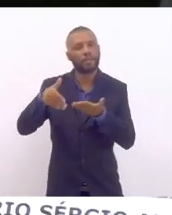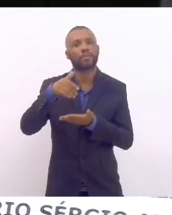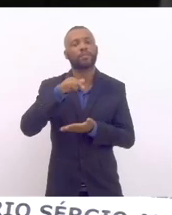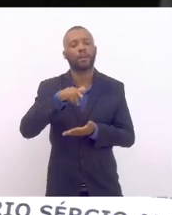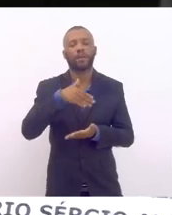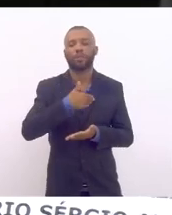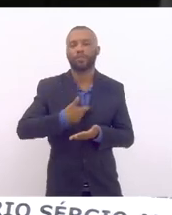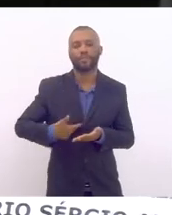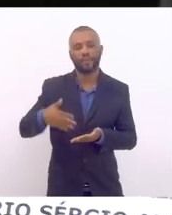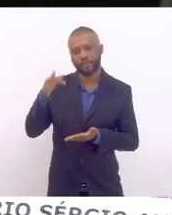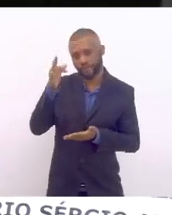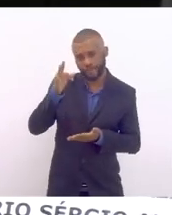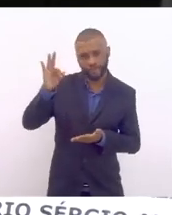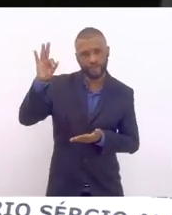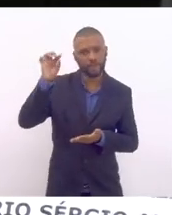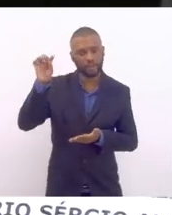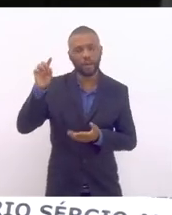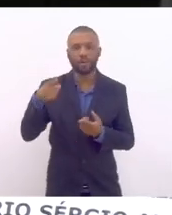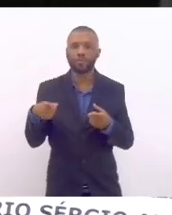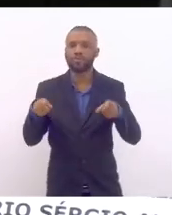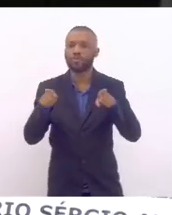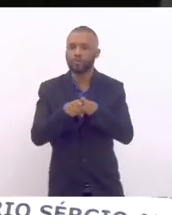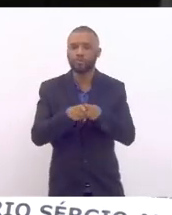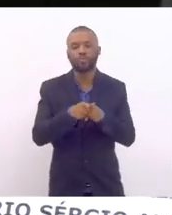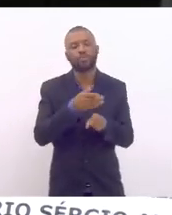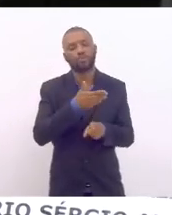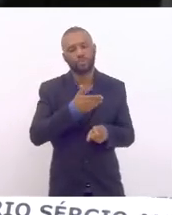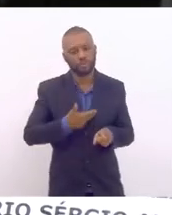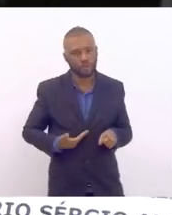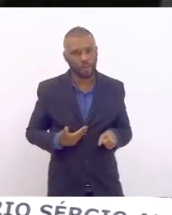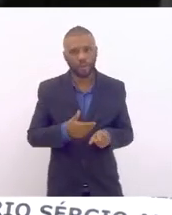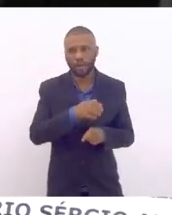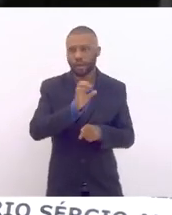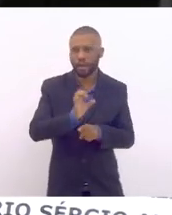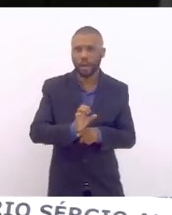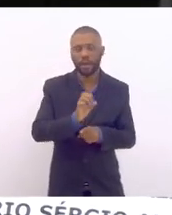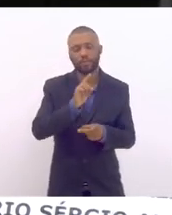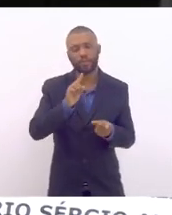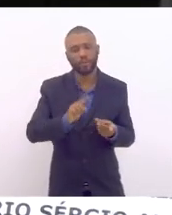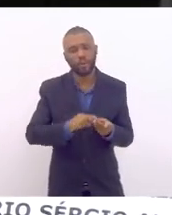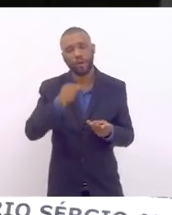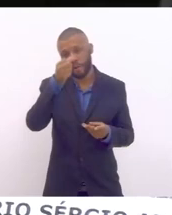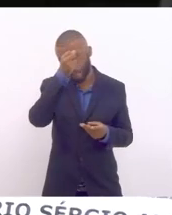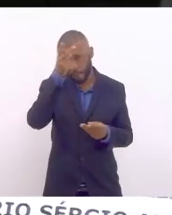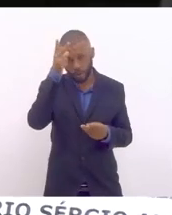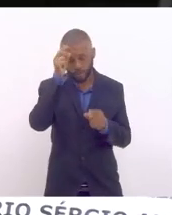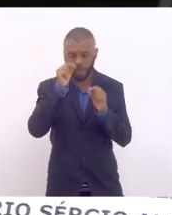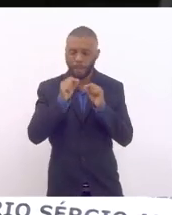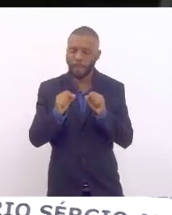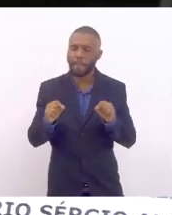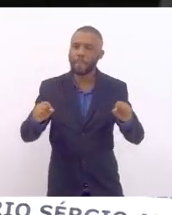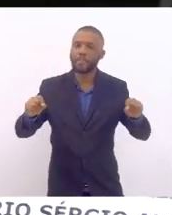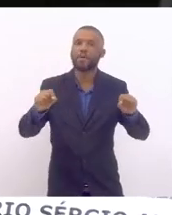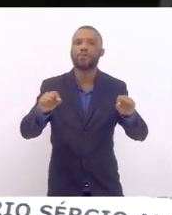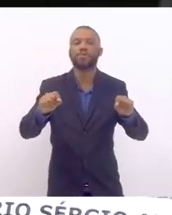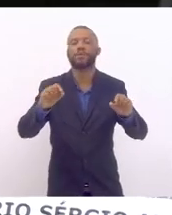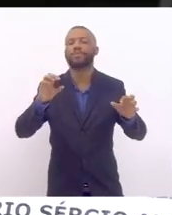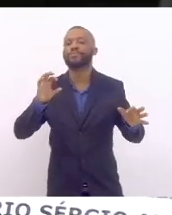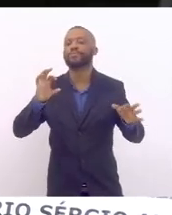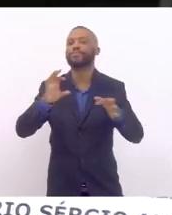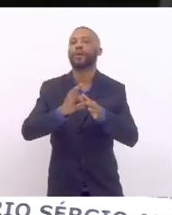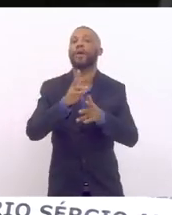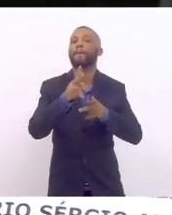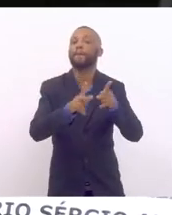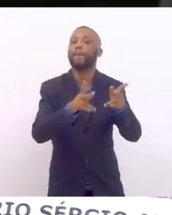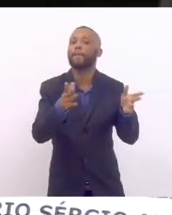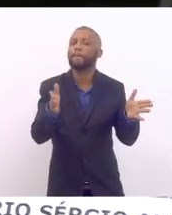autarquia do governo federal com o estado com o município que atinge necessariamente a população